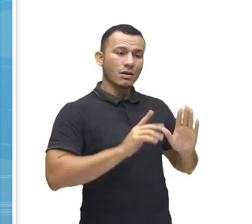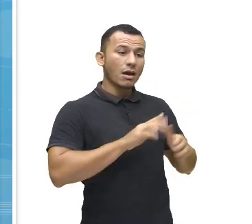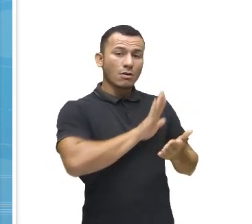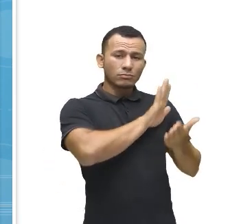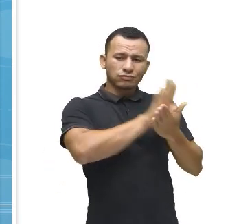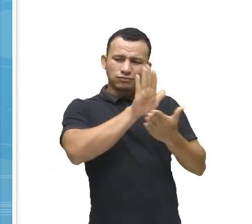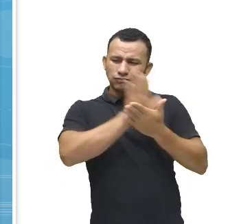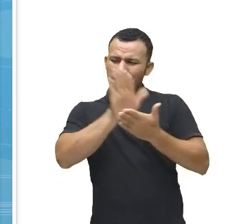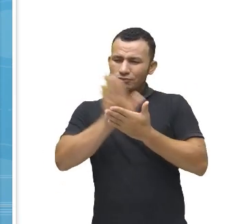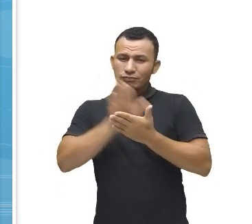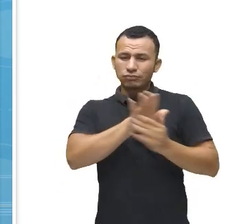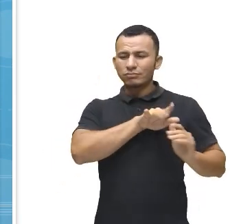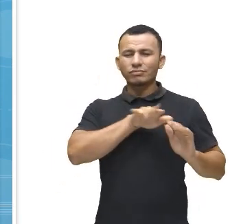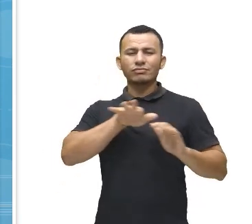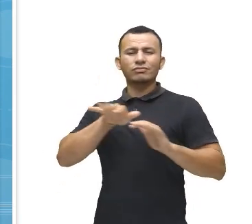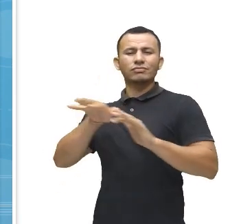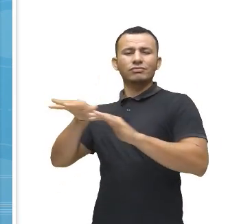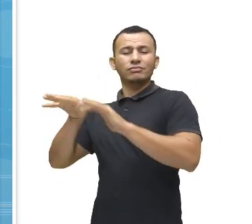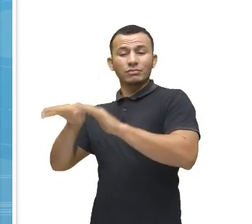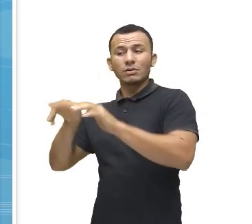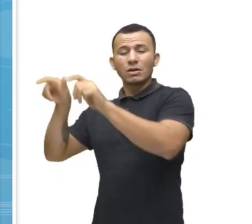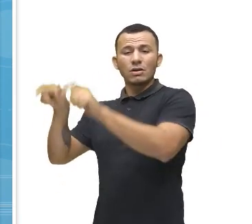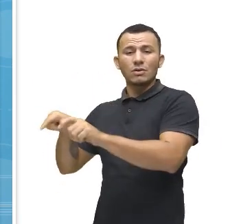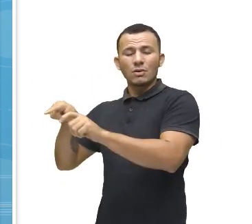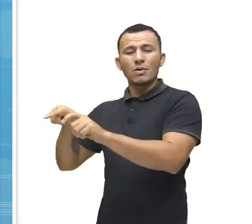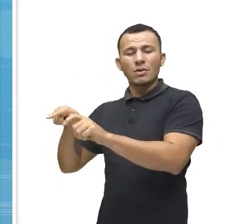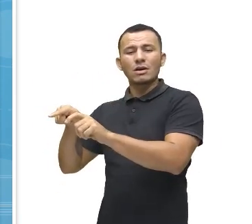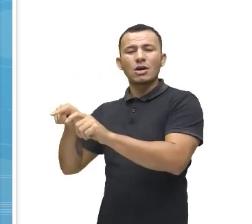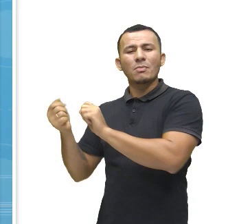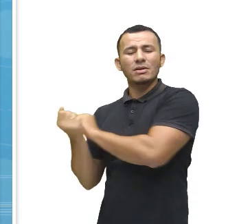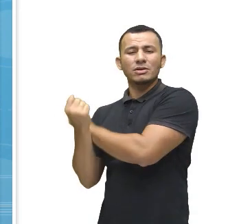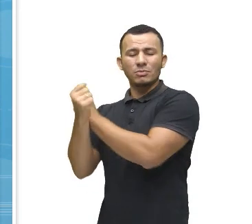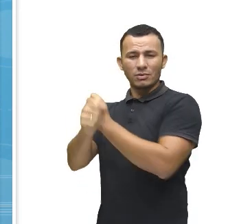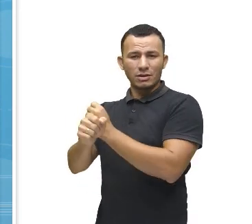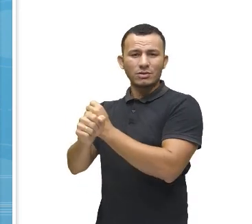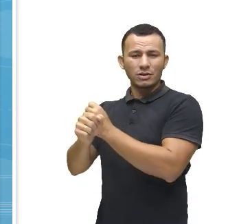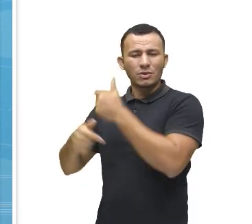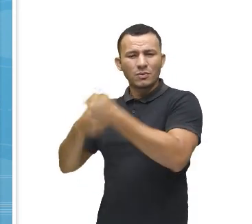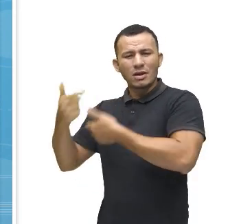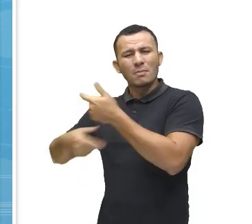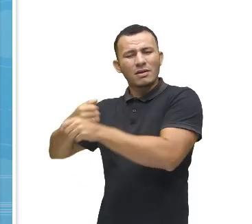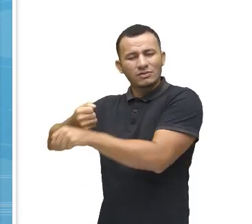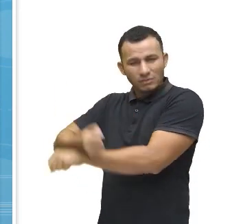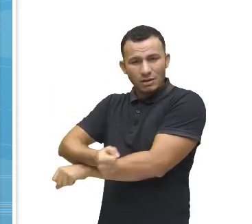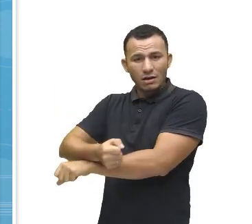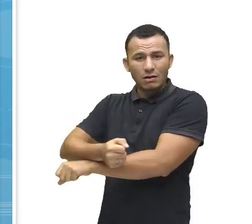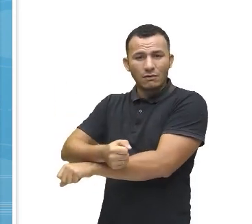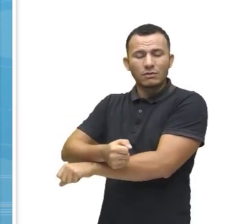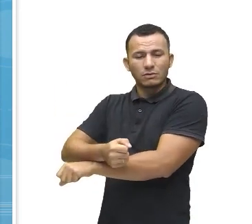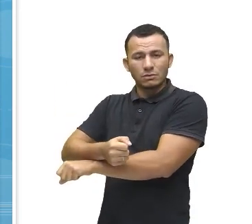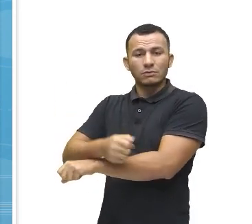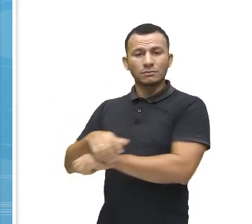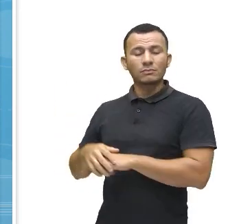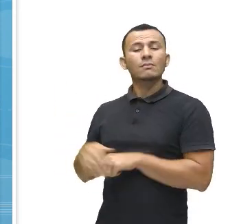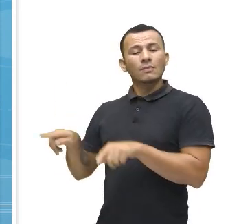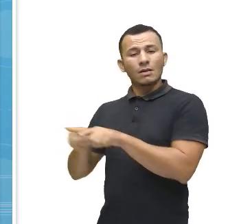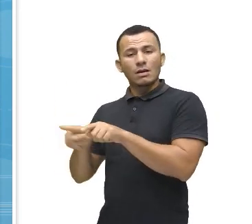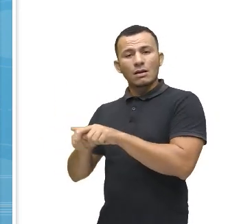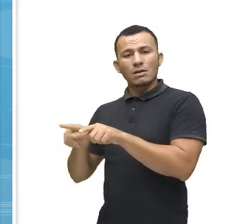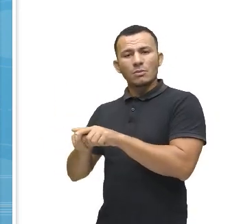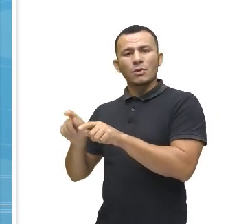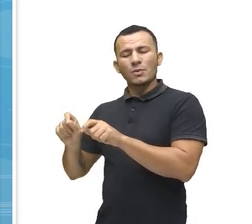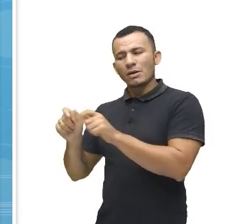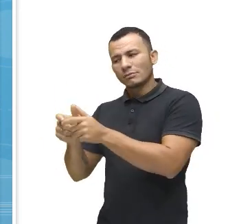e se abrigavam nos quilombos para se defender do sistema escravista e resgatarem a